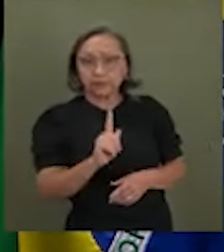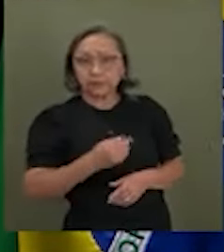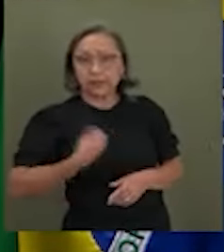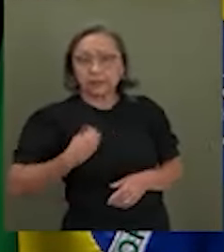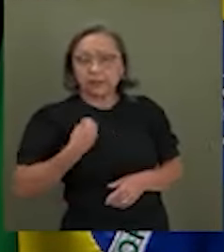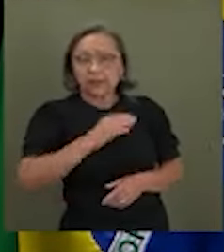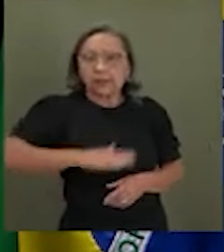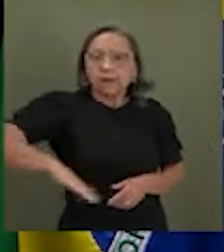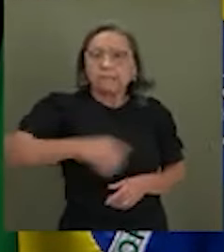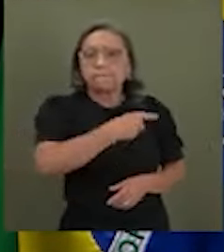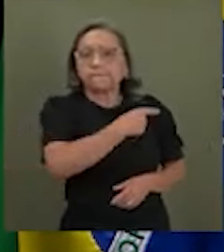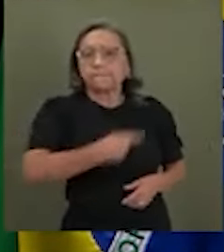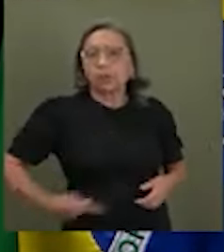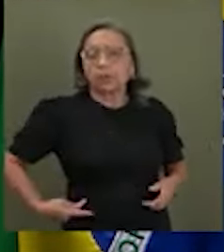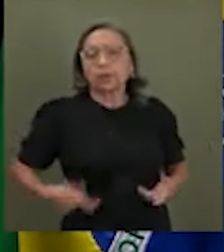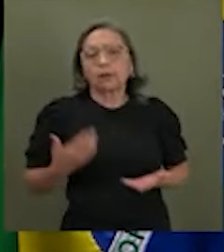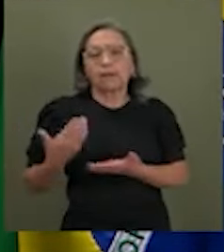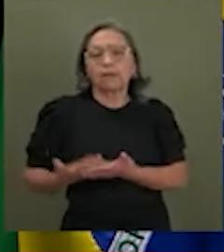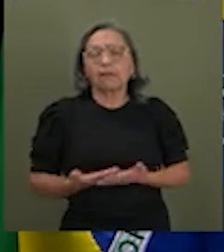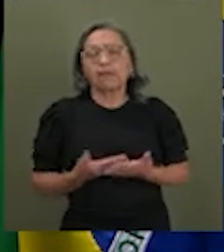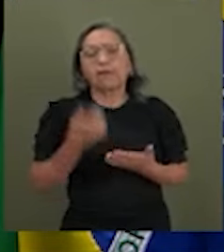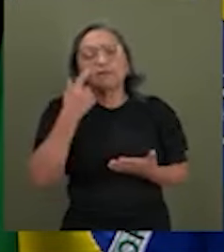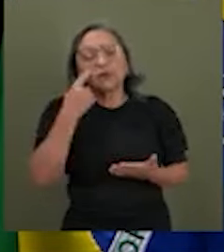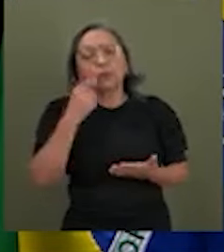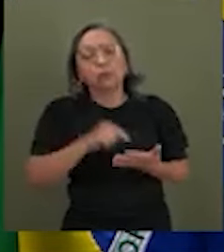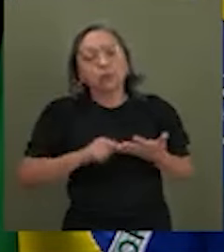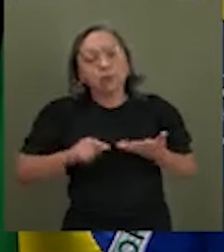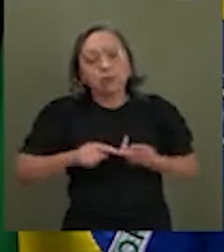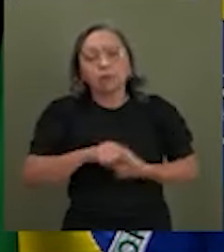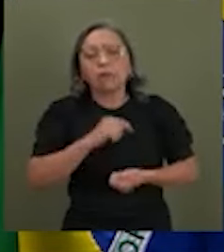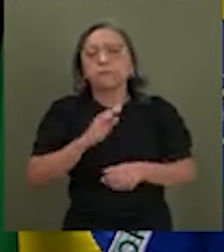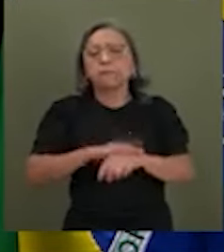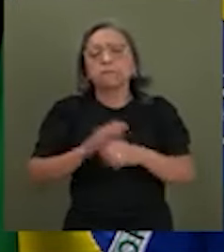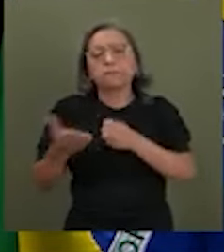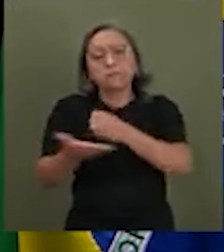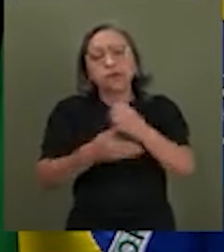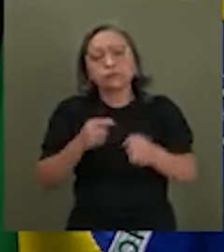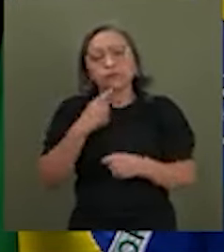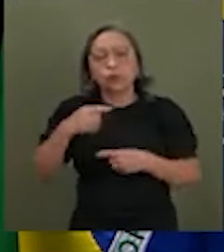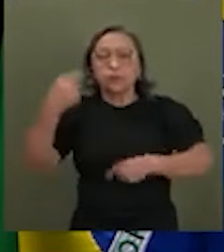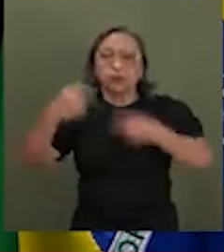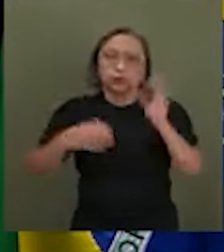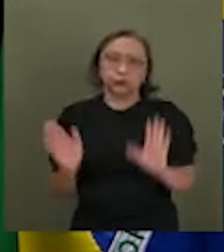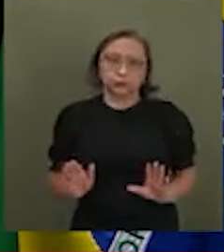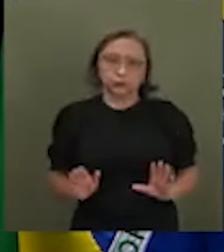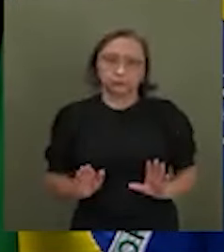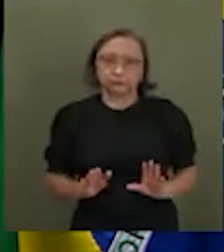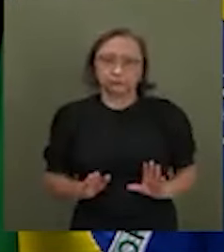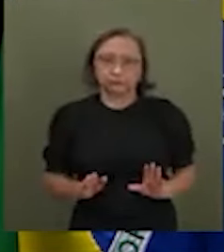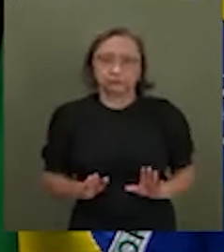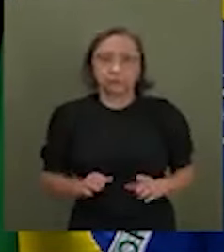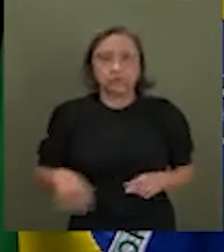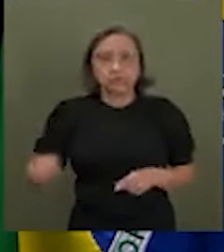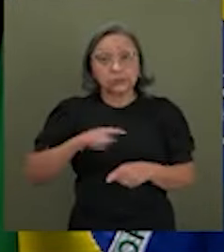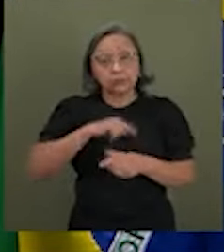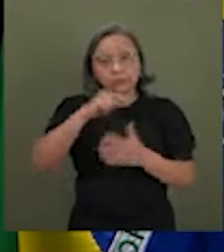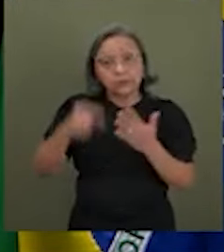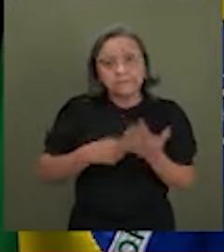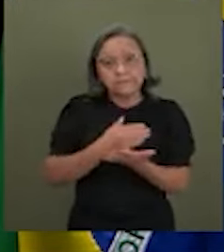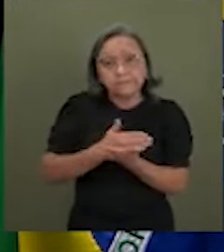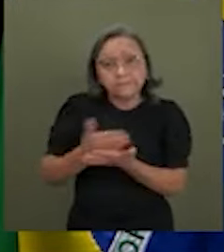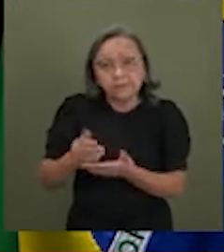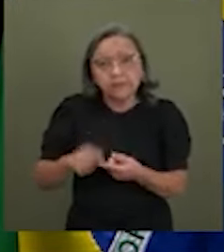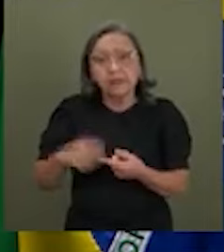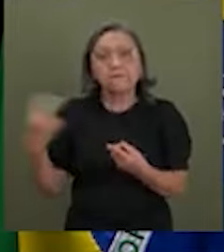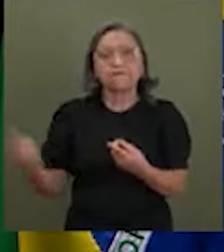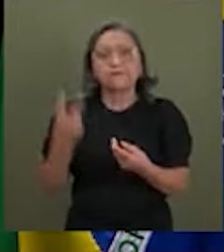pública alicerçando os princípios que eu acredito serem básicos de um político. Seus princípios,